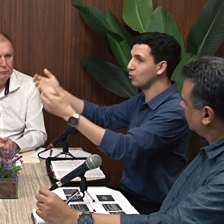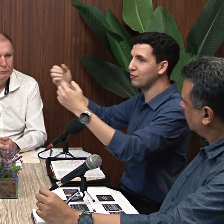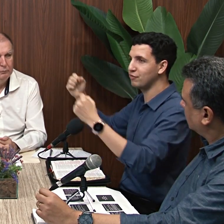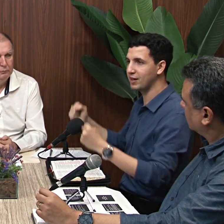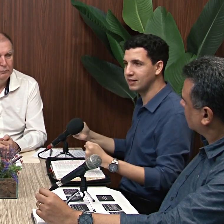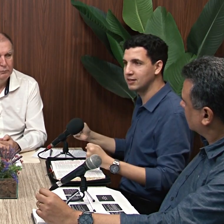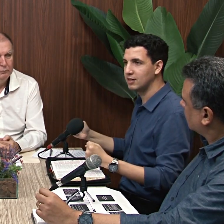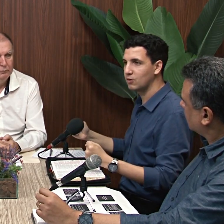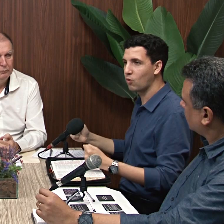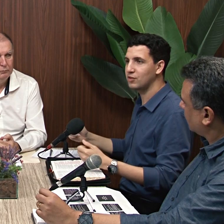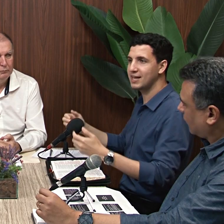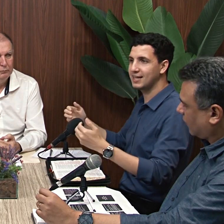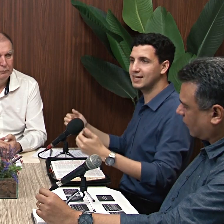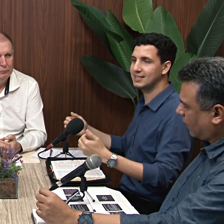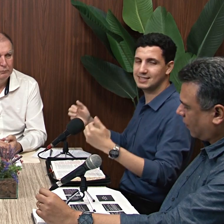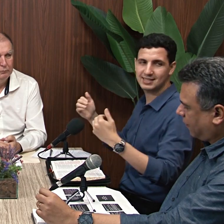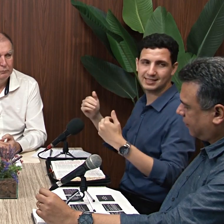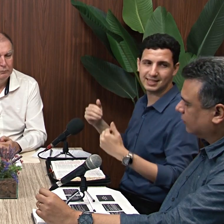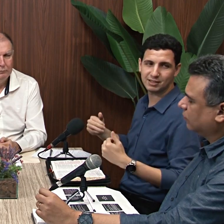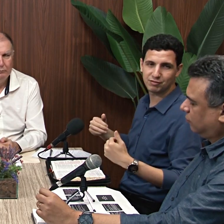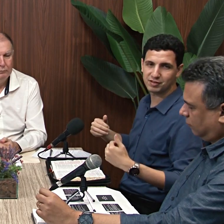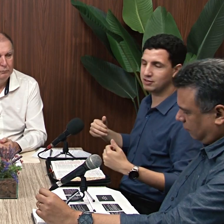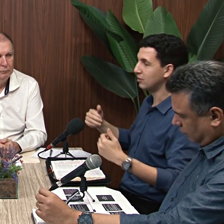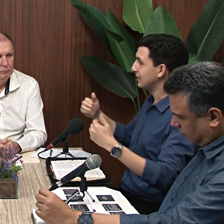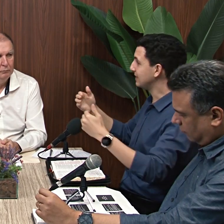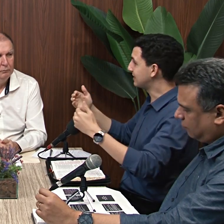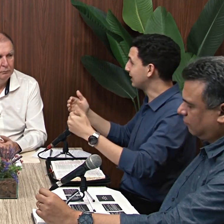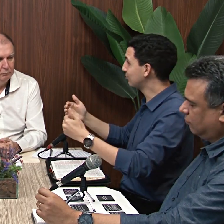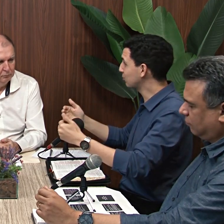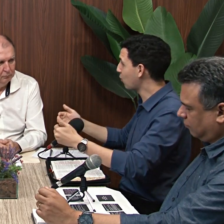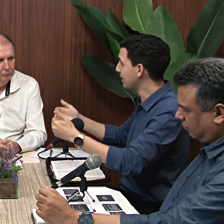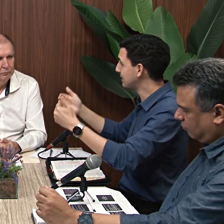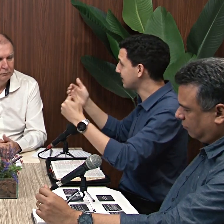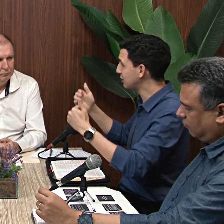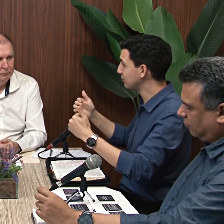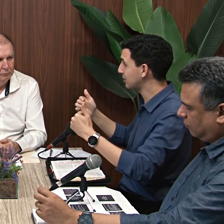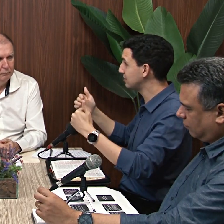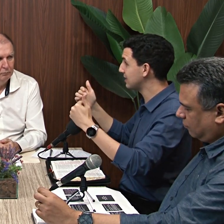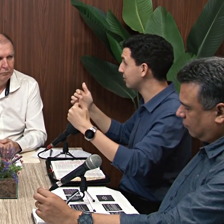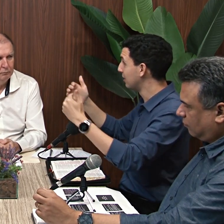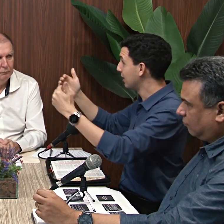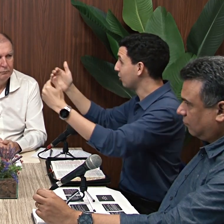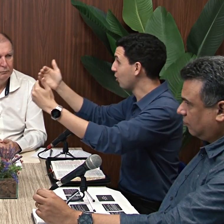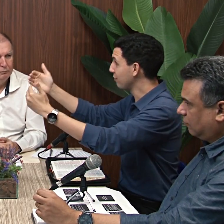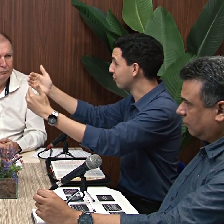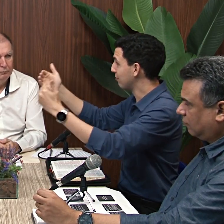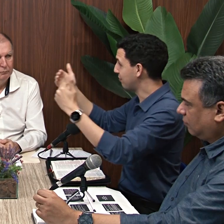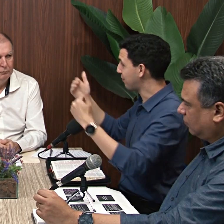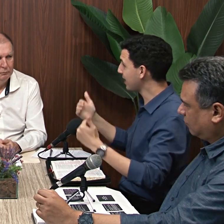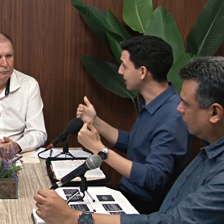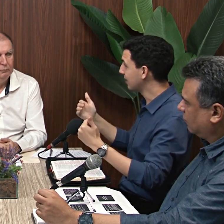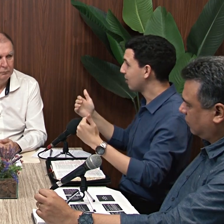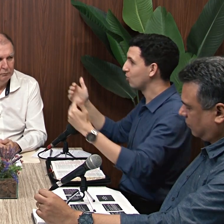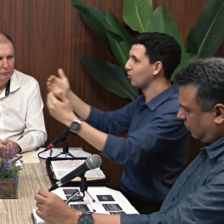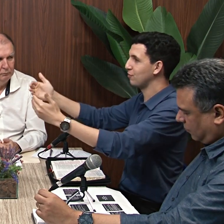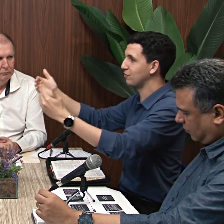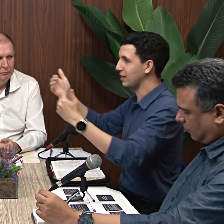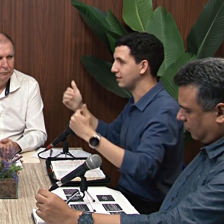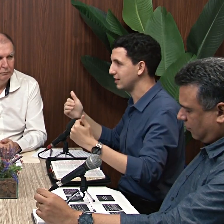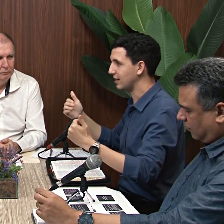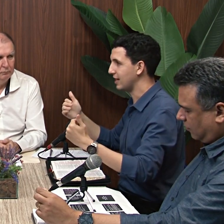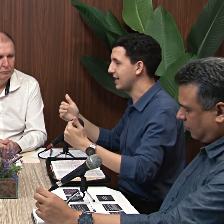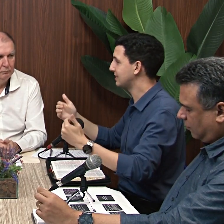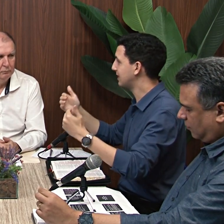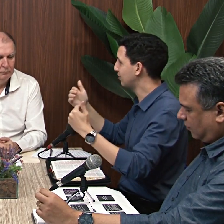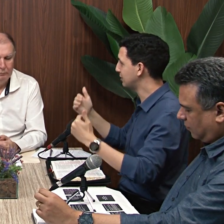e o noivo vem. Quando a igreja que está cheia do vinho está junto com o Mestre Sábio do Espírito Santo dizendo, noivo, vem, o noivo